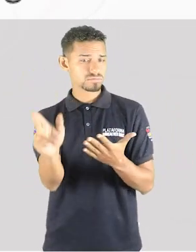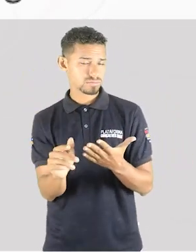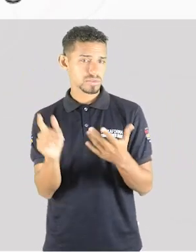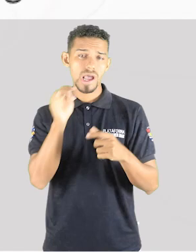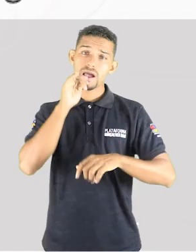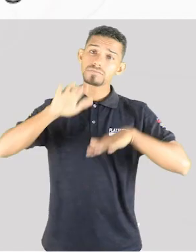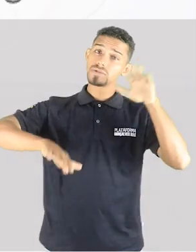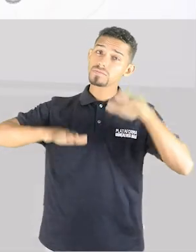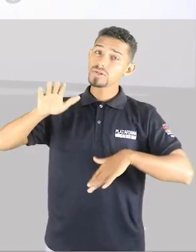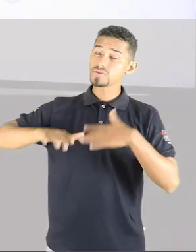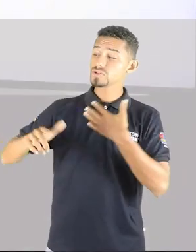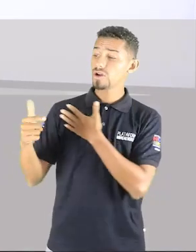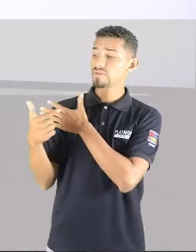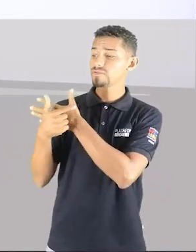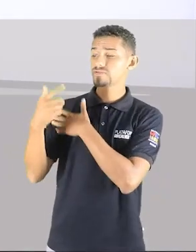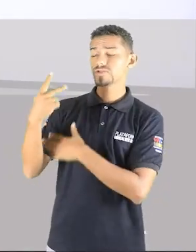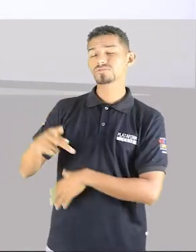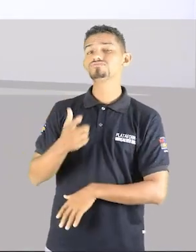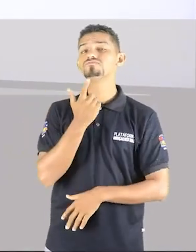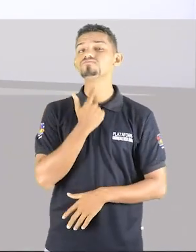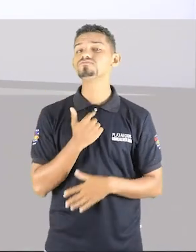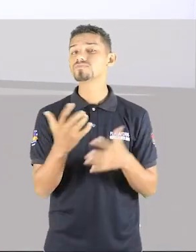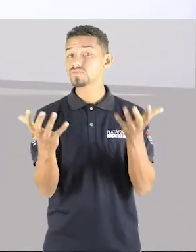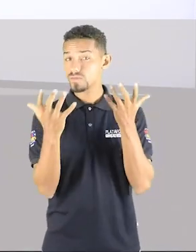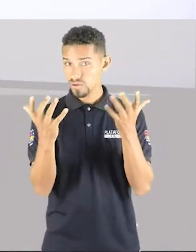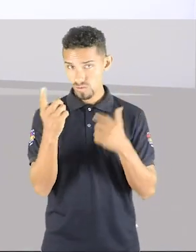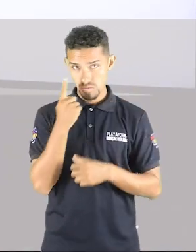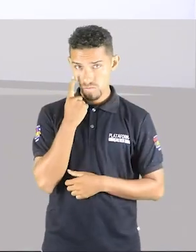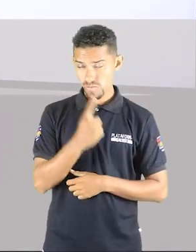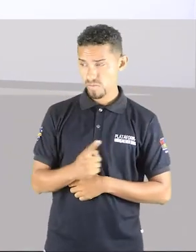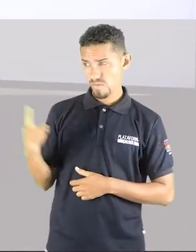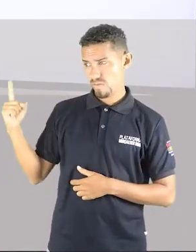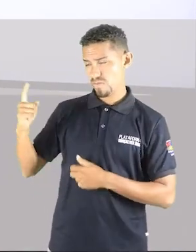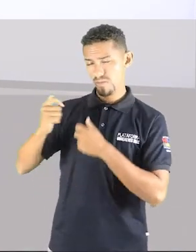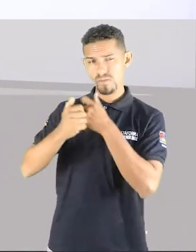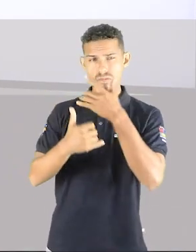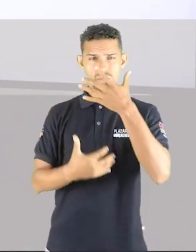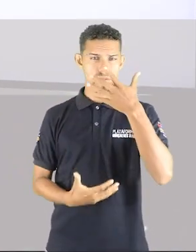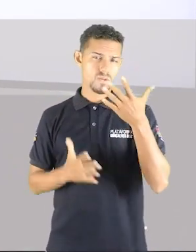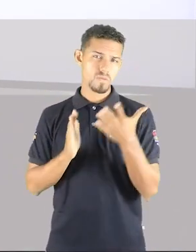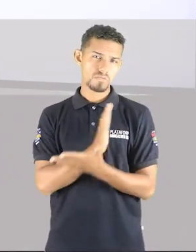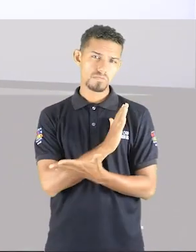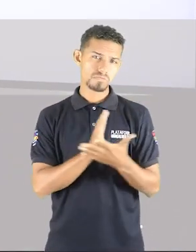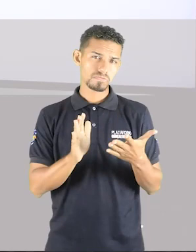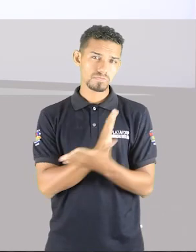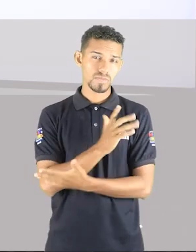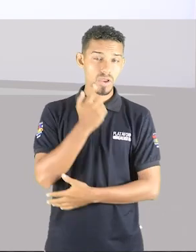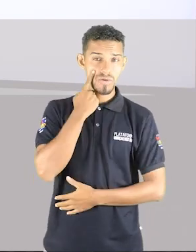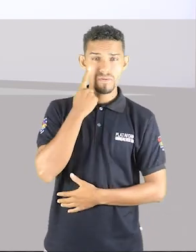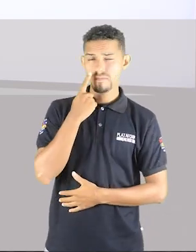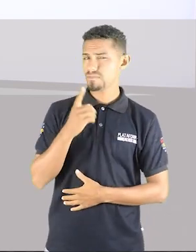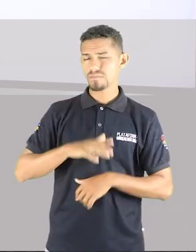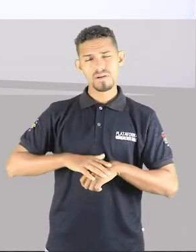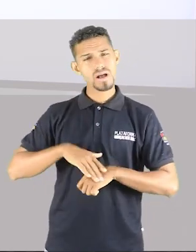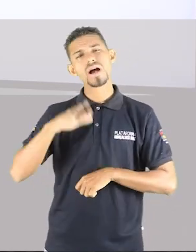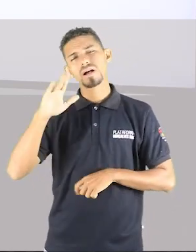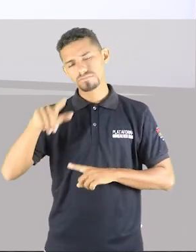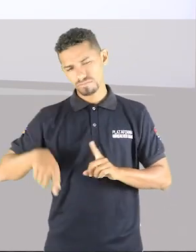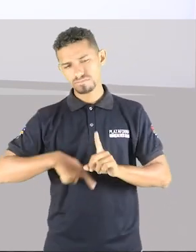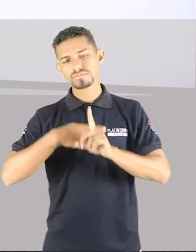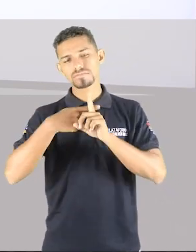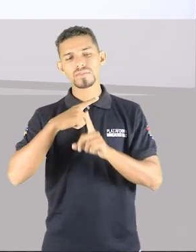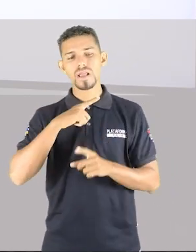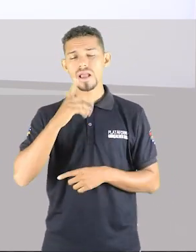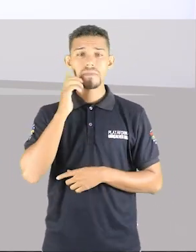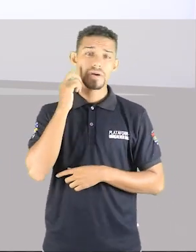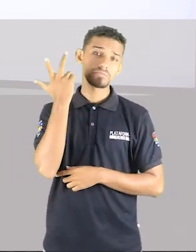de acordo com a função desejada confira abaixo alguns só tem muito mais